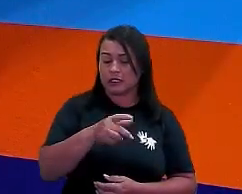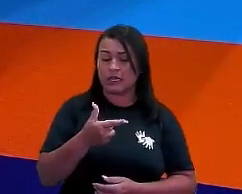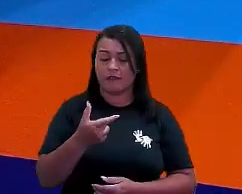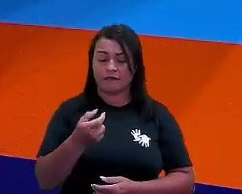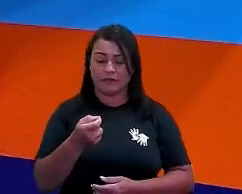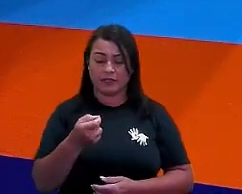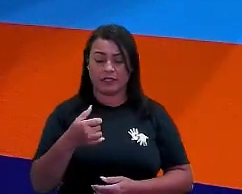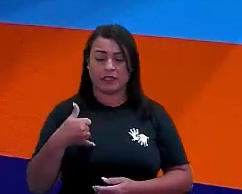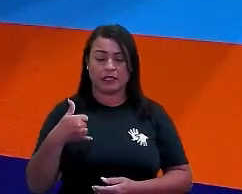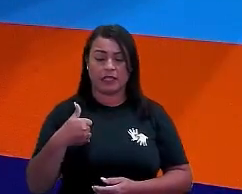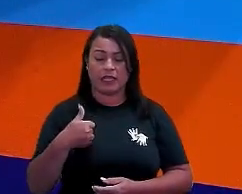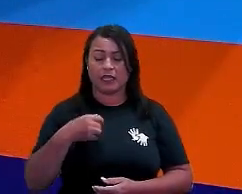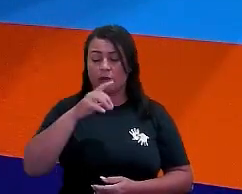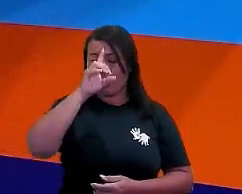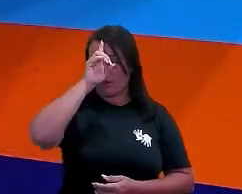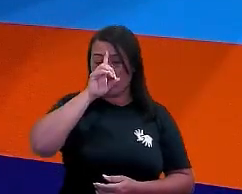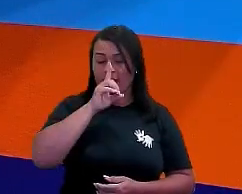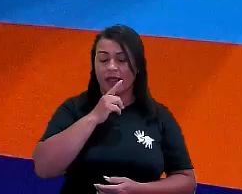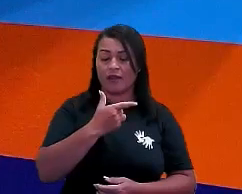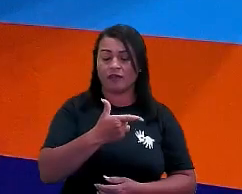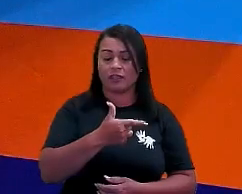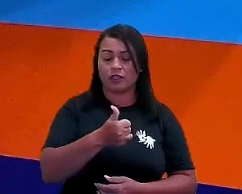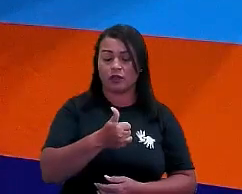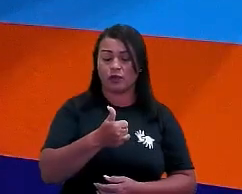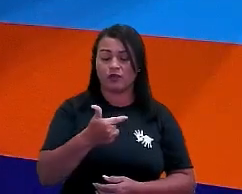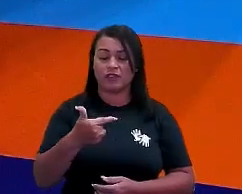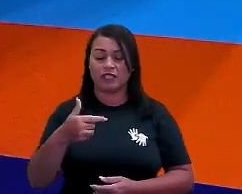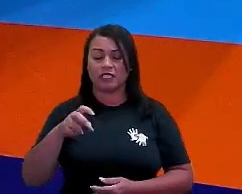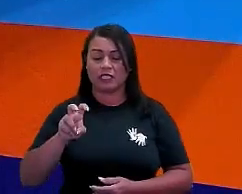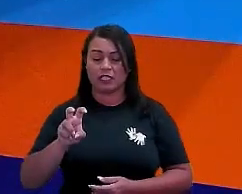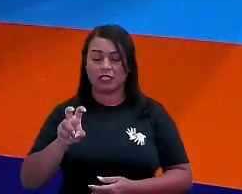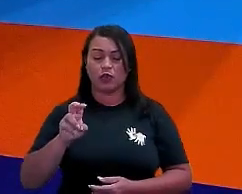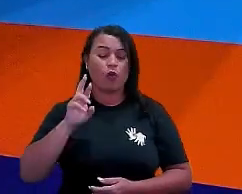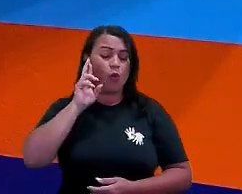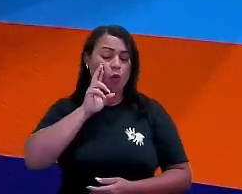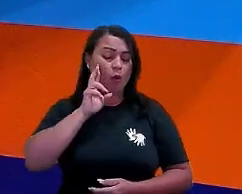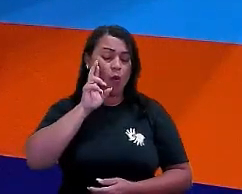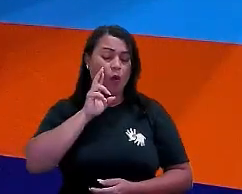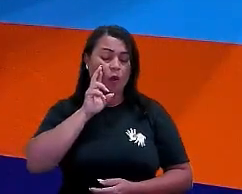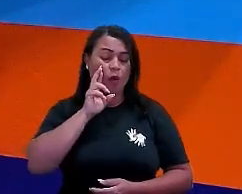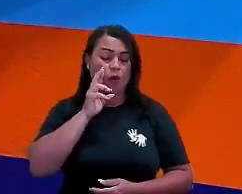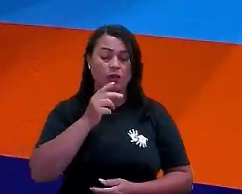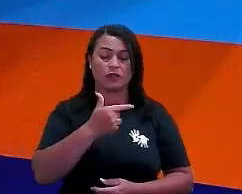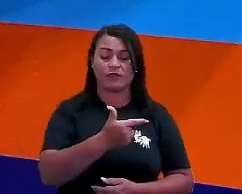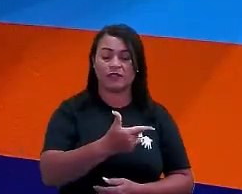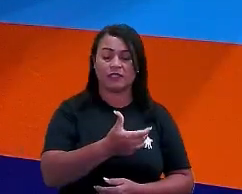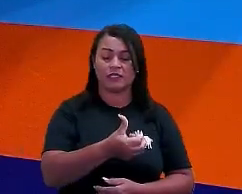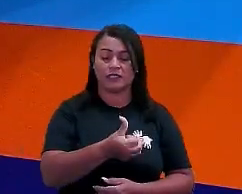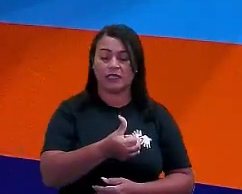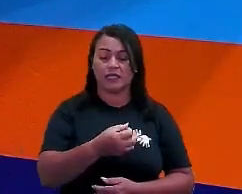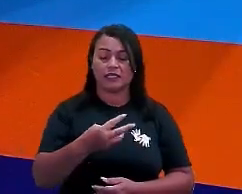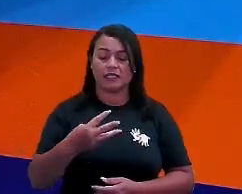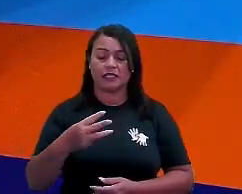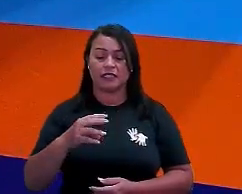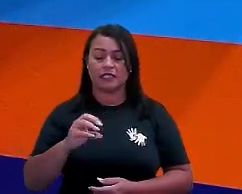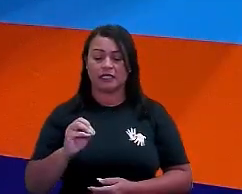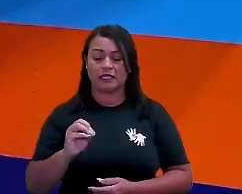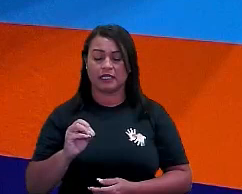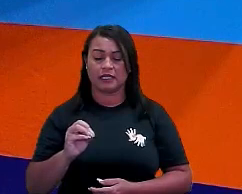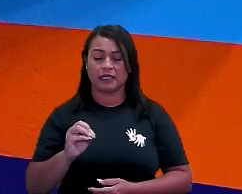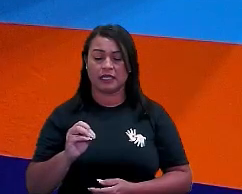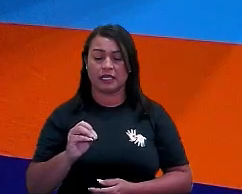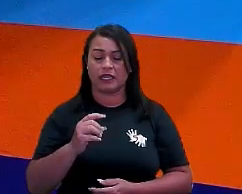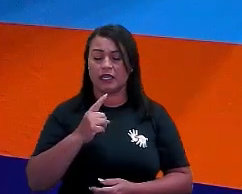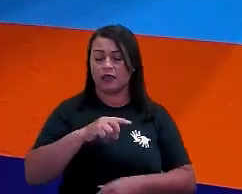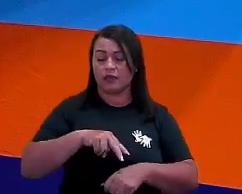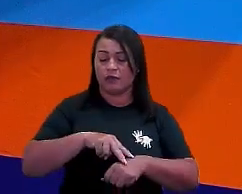amarelinho é entre 21 e 25 anos. O rosa é entre 26 e 30 anos. E